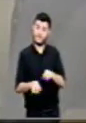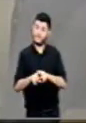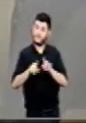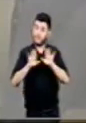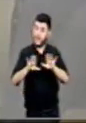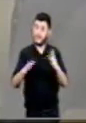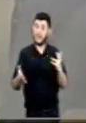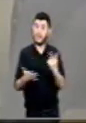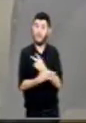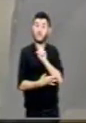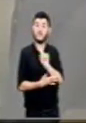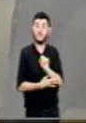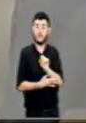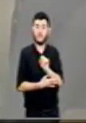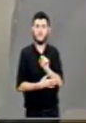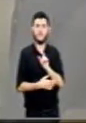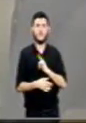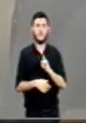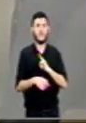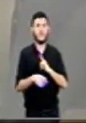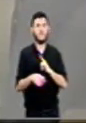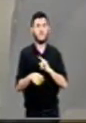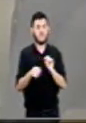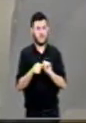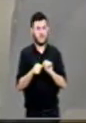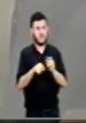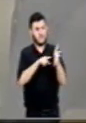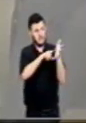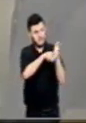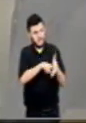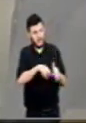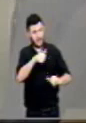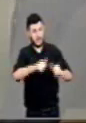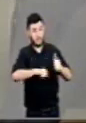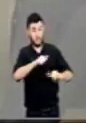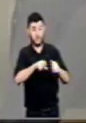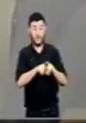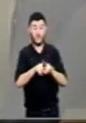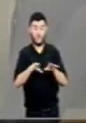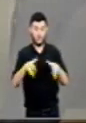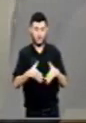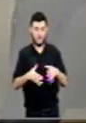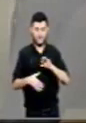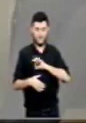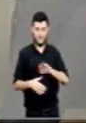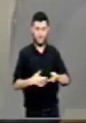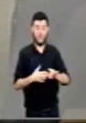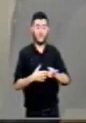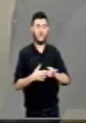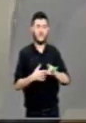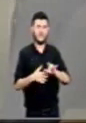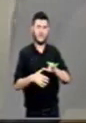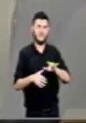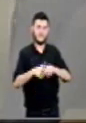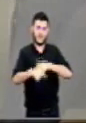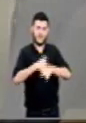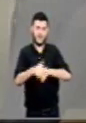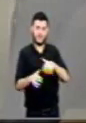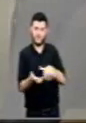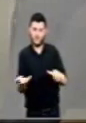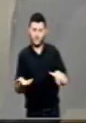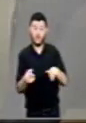foram as realizações de varreduras realizadas pela Polícia Legislativa seguindo orientações